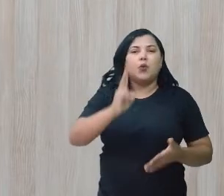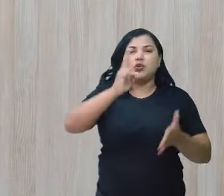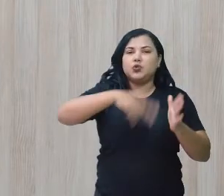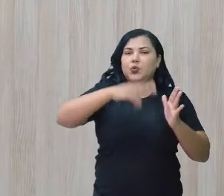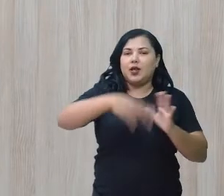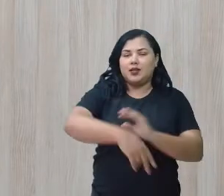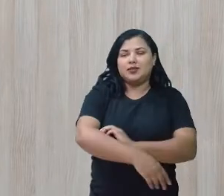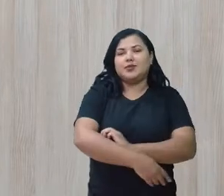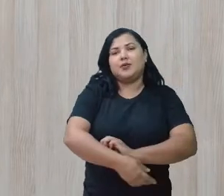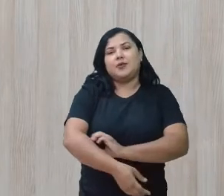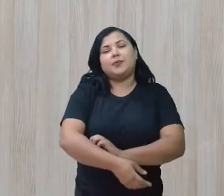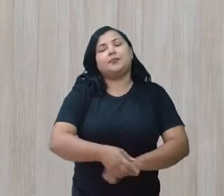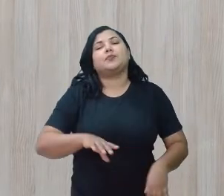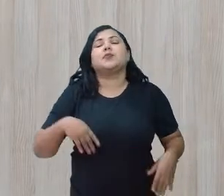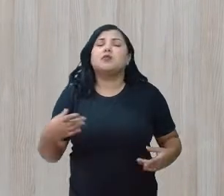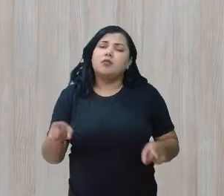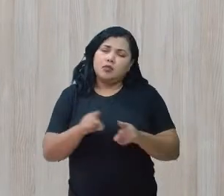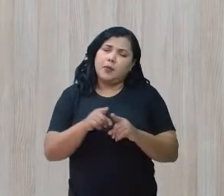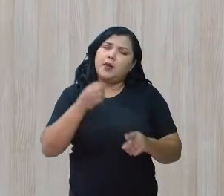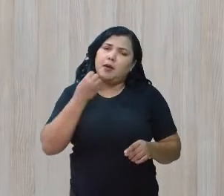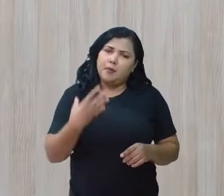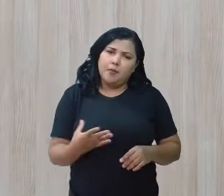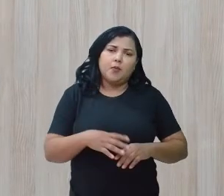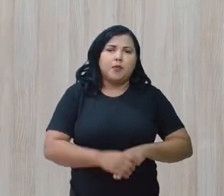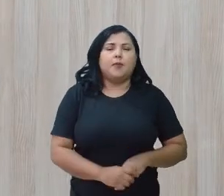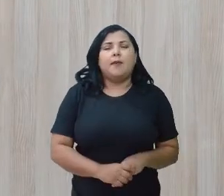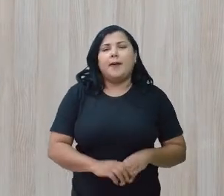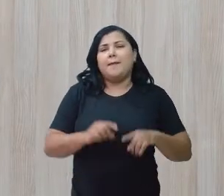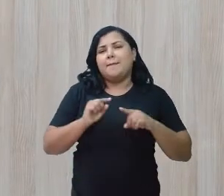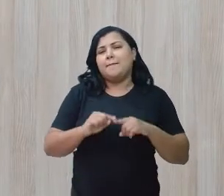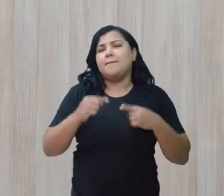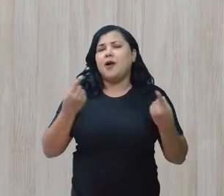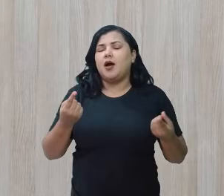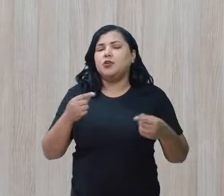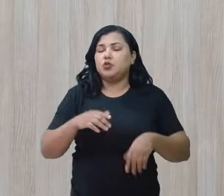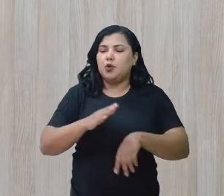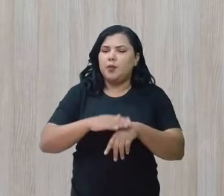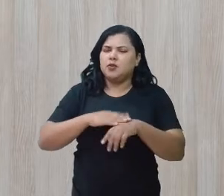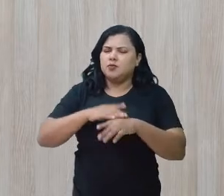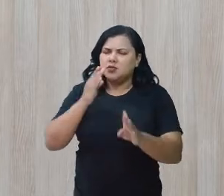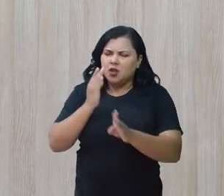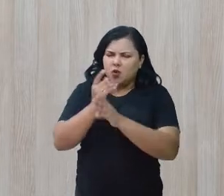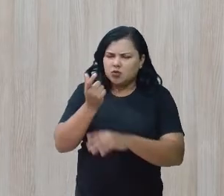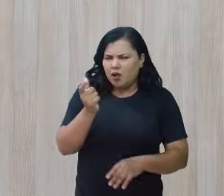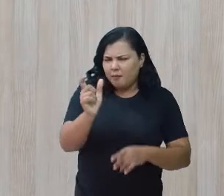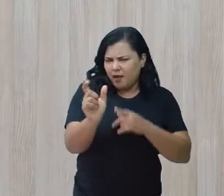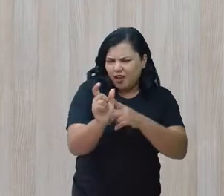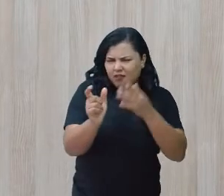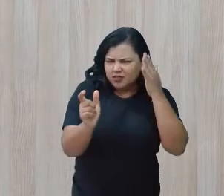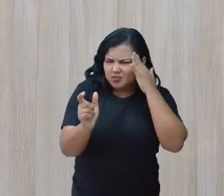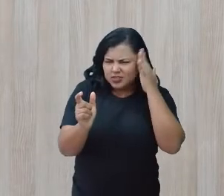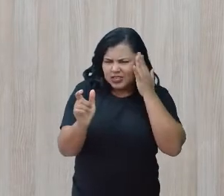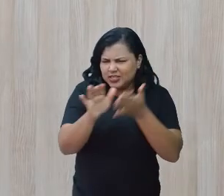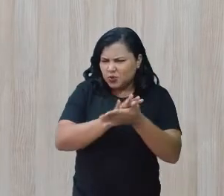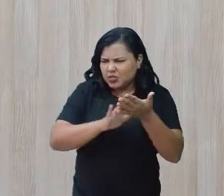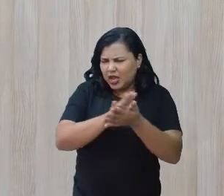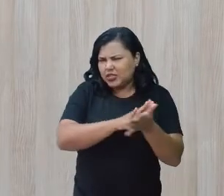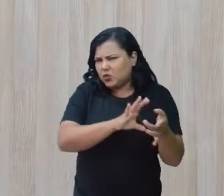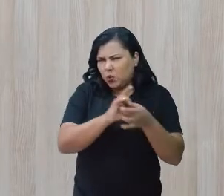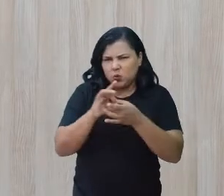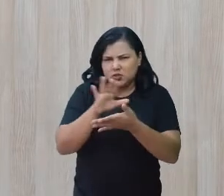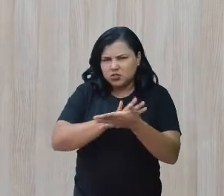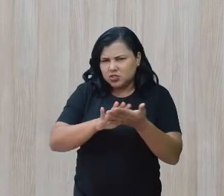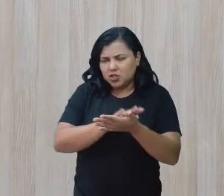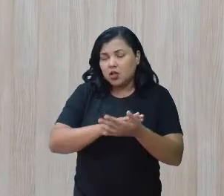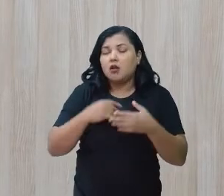entender pelo contexto. Isso funciona também, muitas vezes. Mas, quando a gente encontra uma palavrinha e não conseguiu entender nem pelo contexto, nem